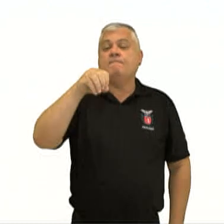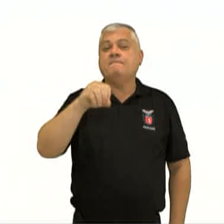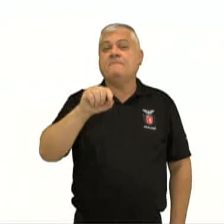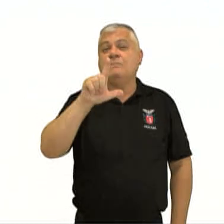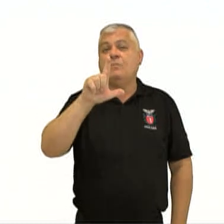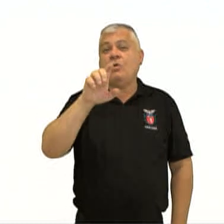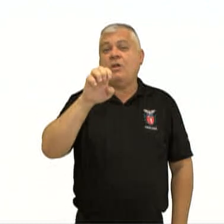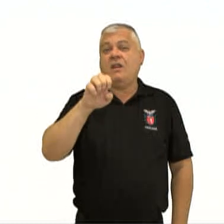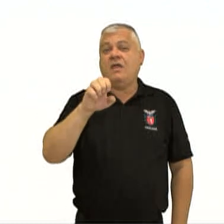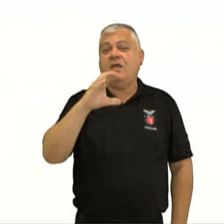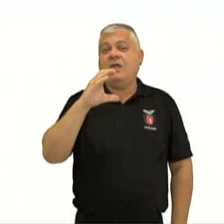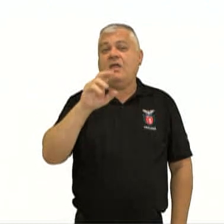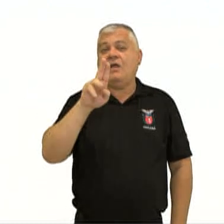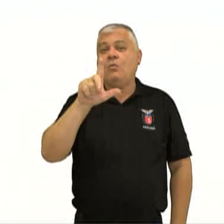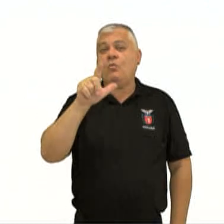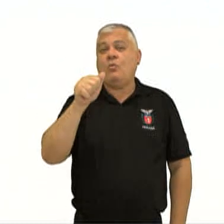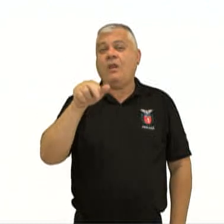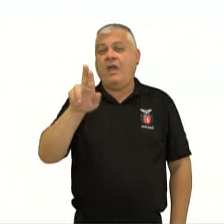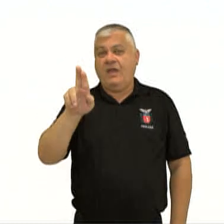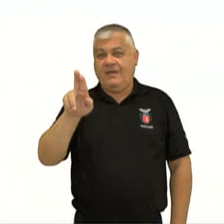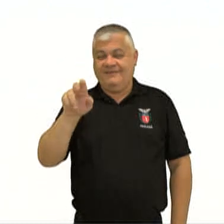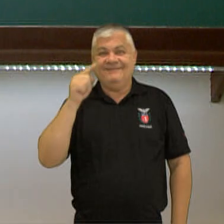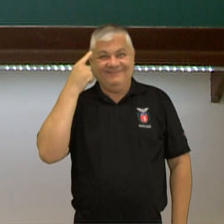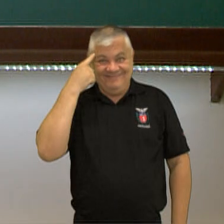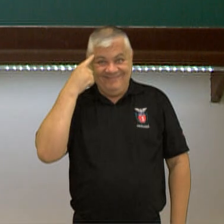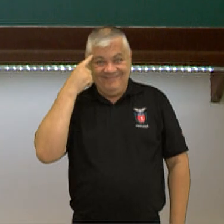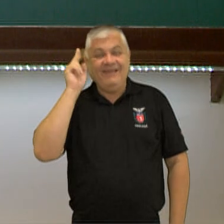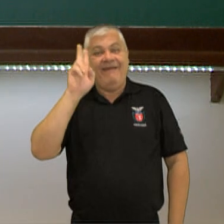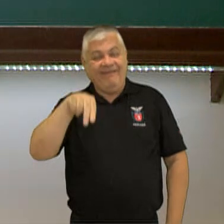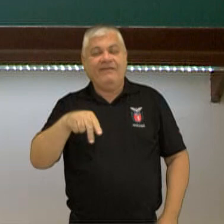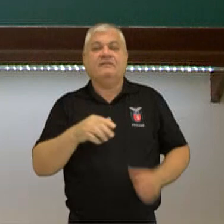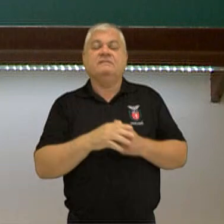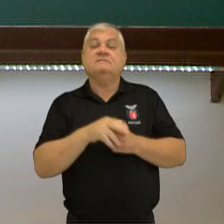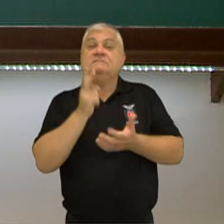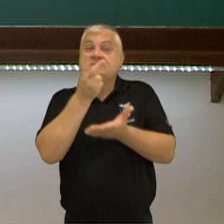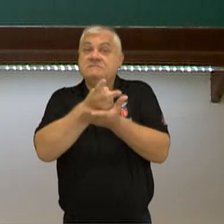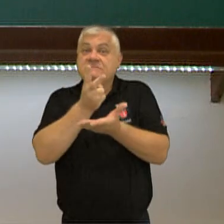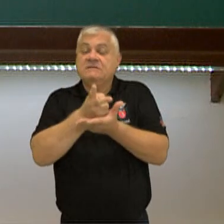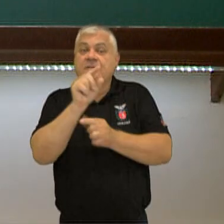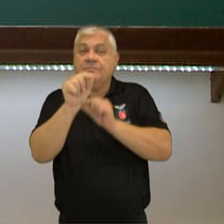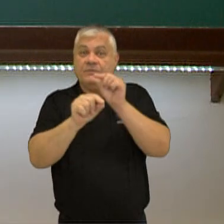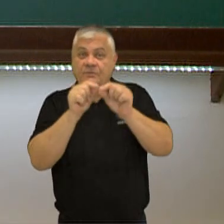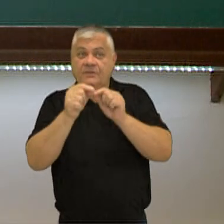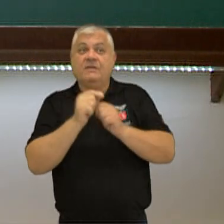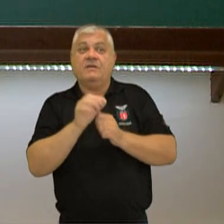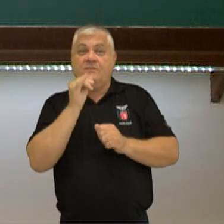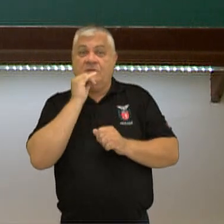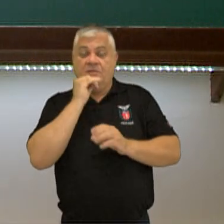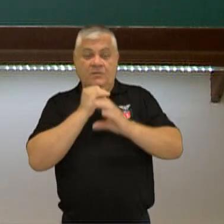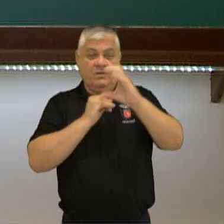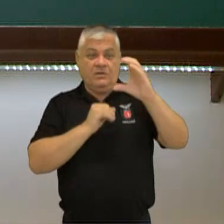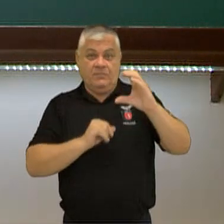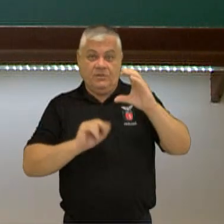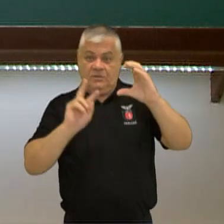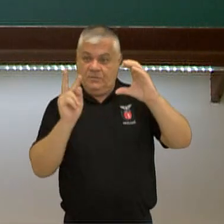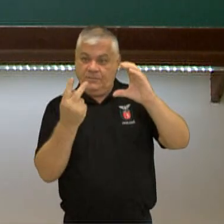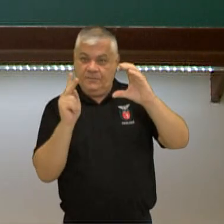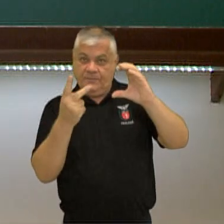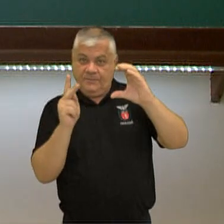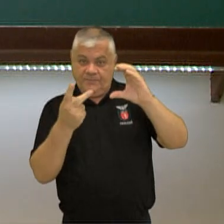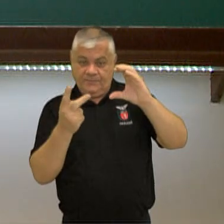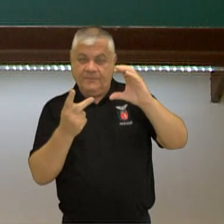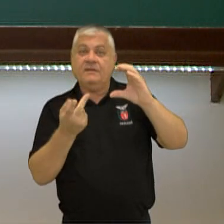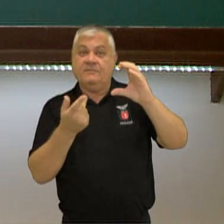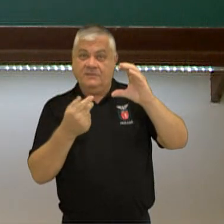ligações moleculares ou ligações covalentes. Lembrando sempre que as ligações entre átomos de carbono e carbono,